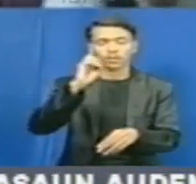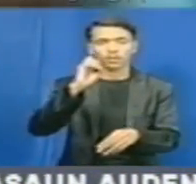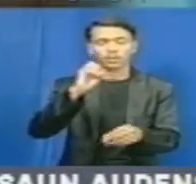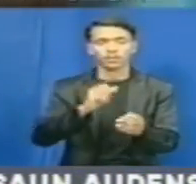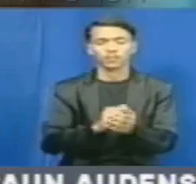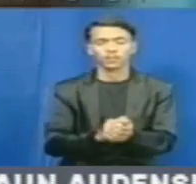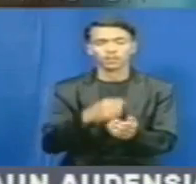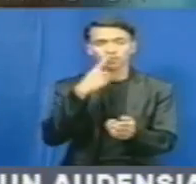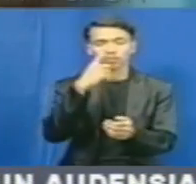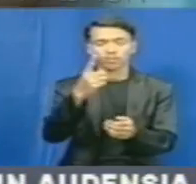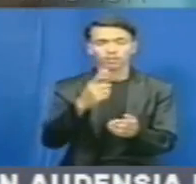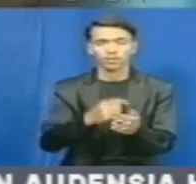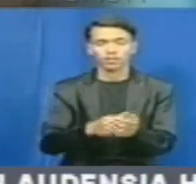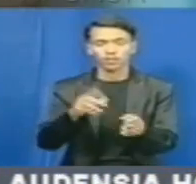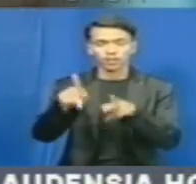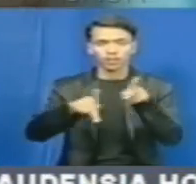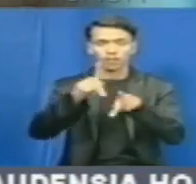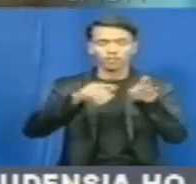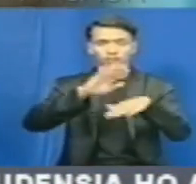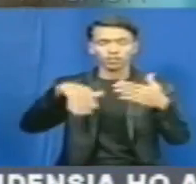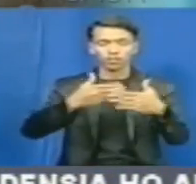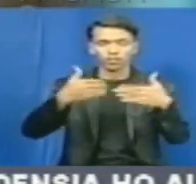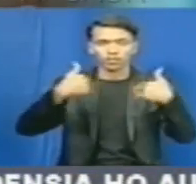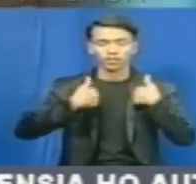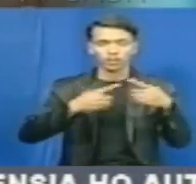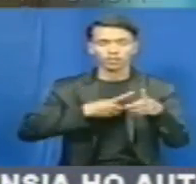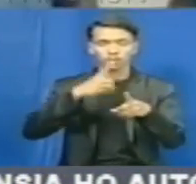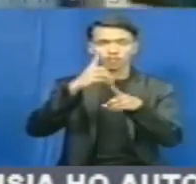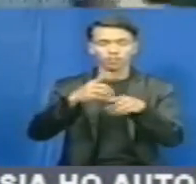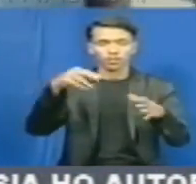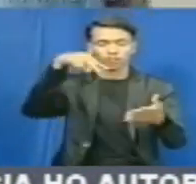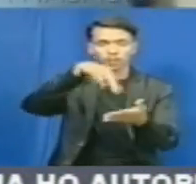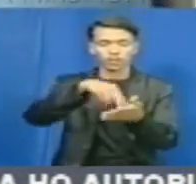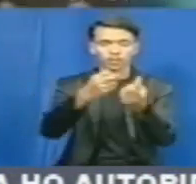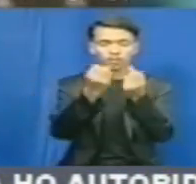Barreto, afirma, cidadão Rotoroto e a direito a Tuhari Sukufon.